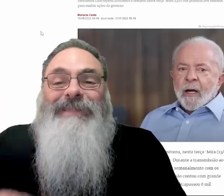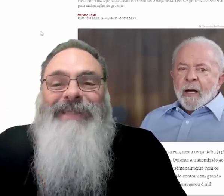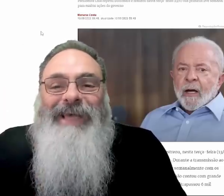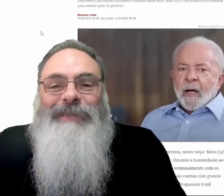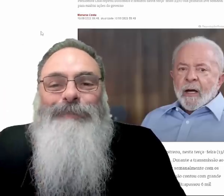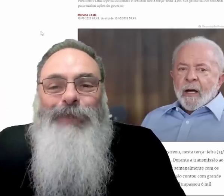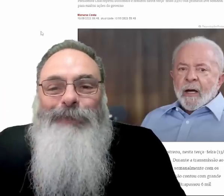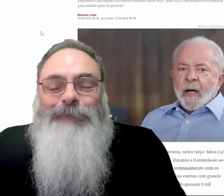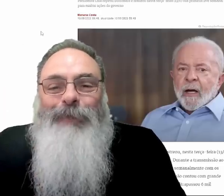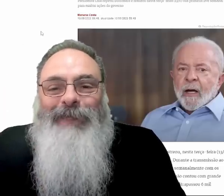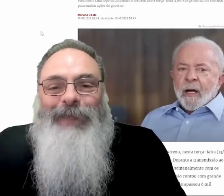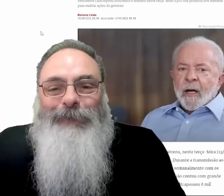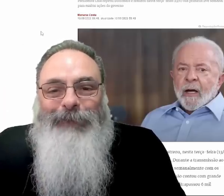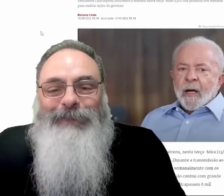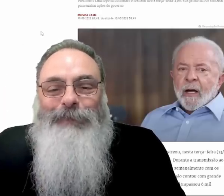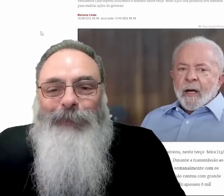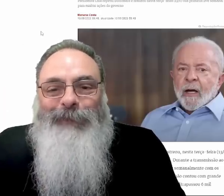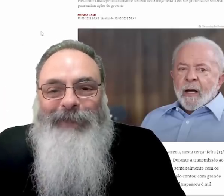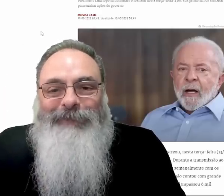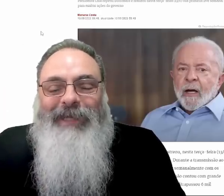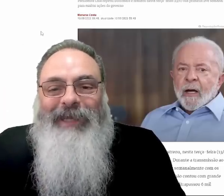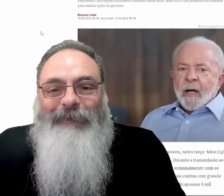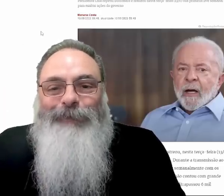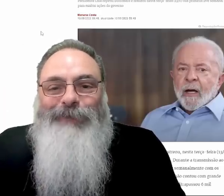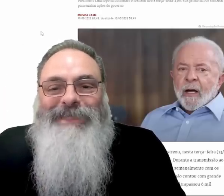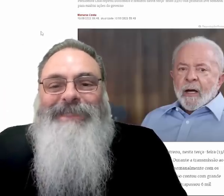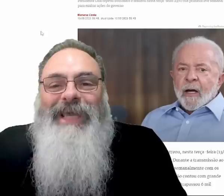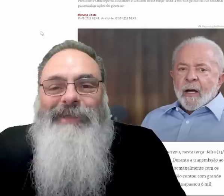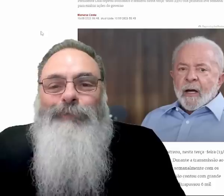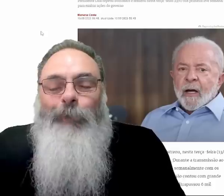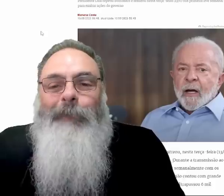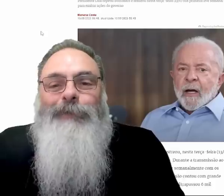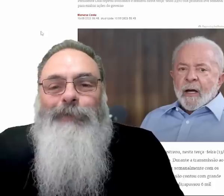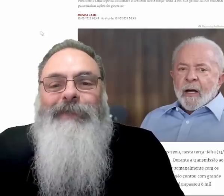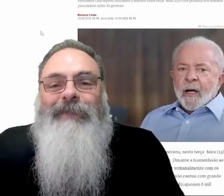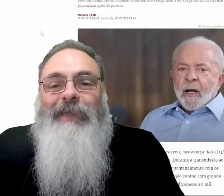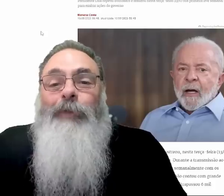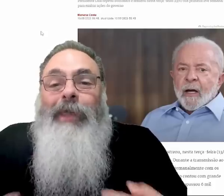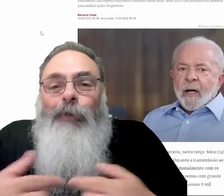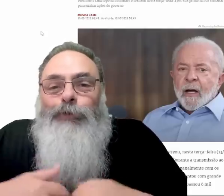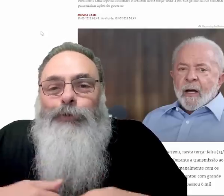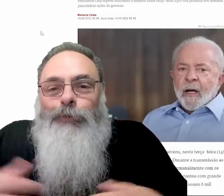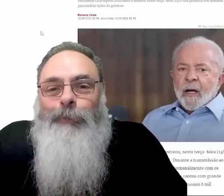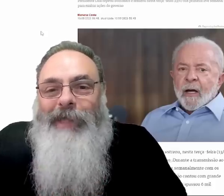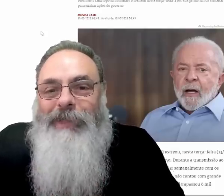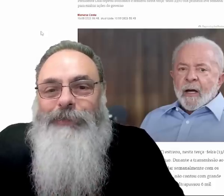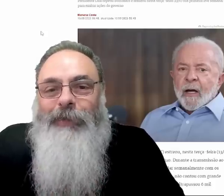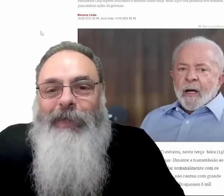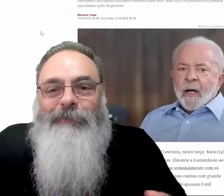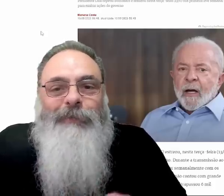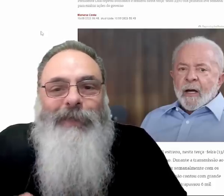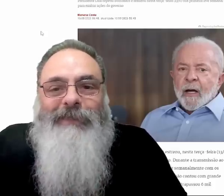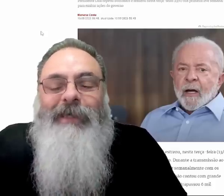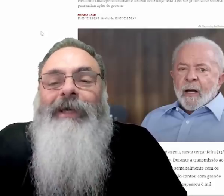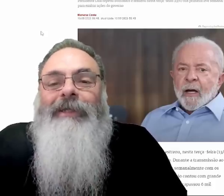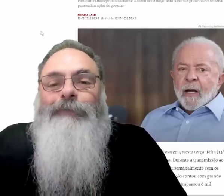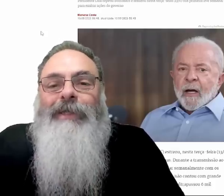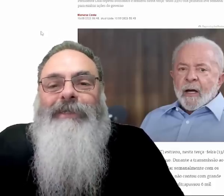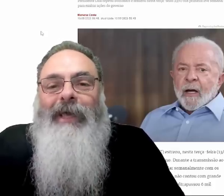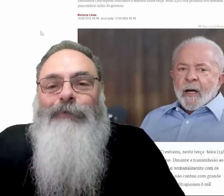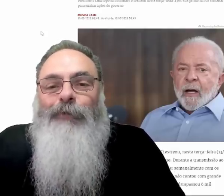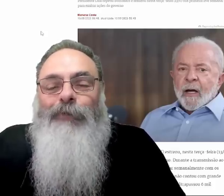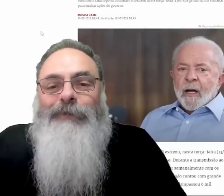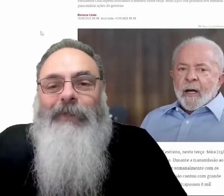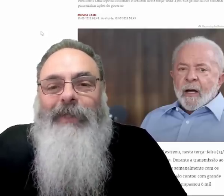teve seis mil espectadores simultâneos na Live do 6 mil pessoas na internet e eu junto mais gente do que isso das minhas